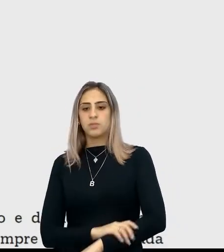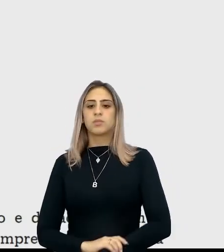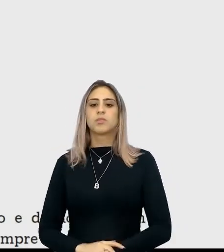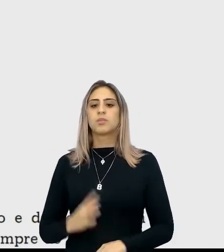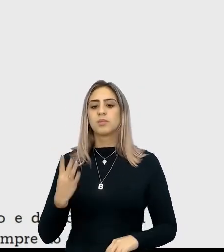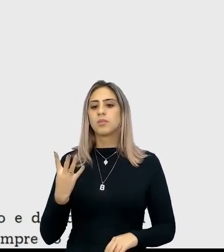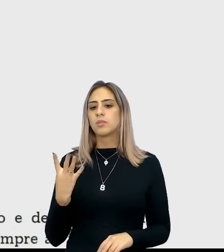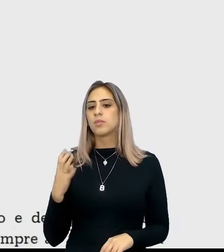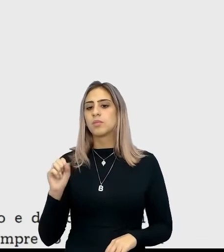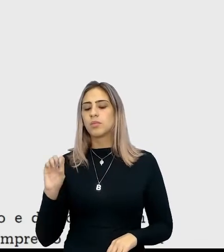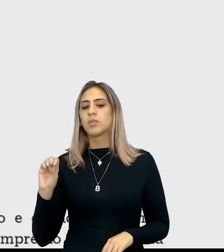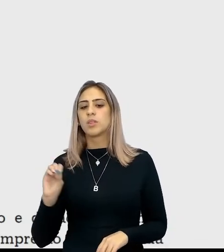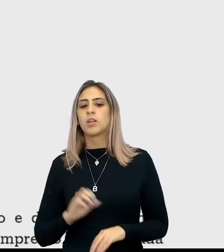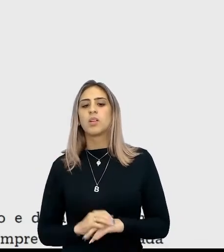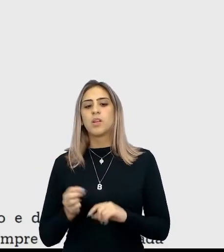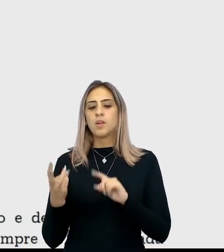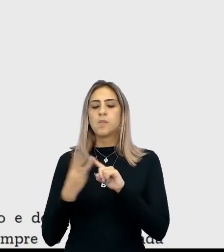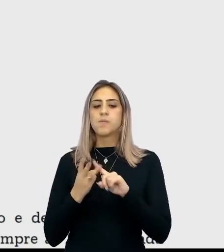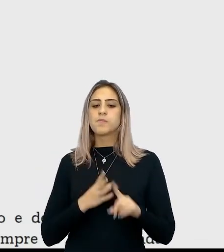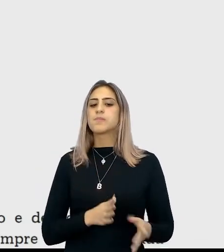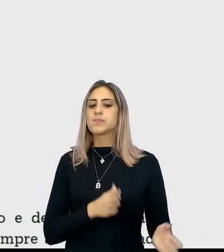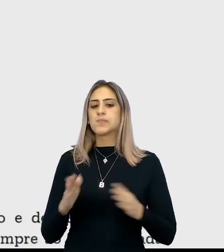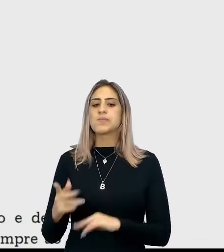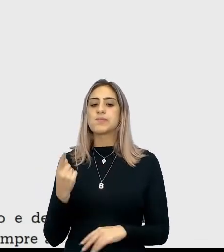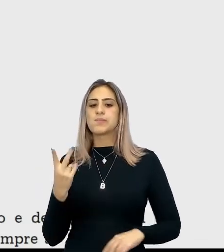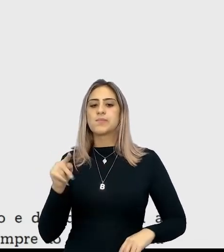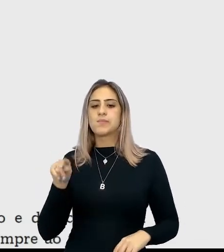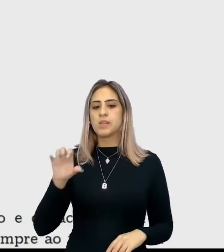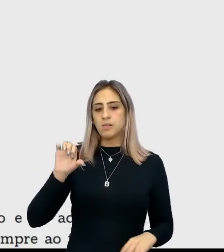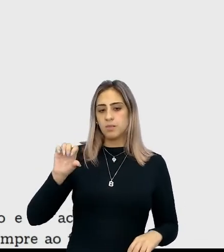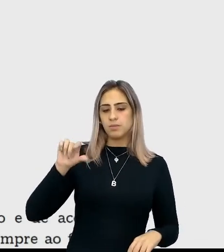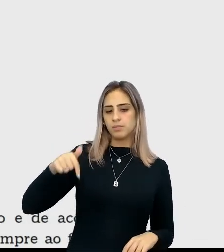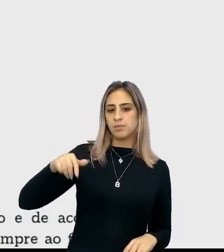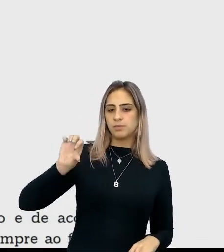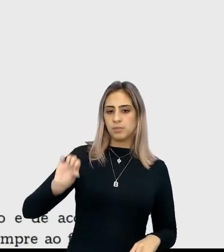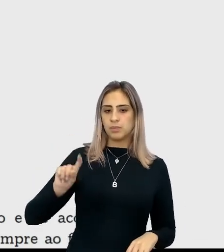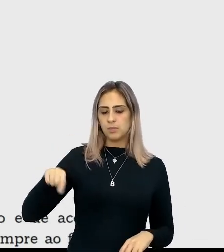324.480. No terceiro mês,